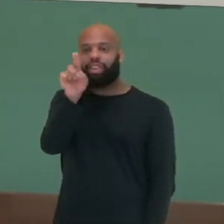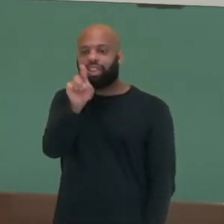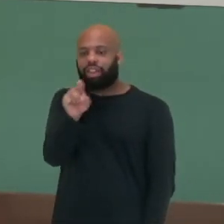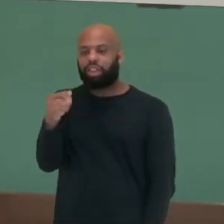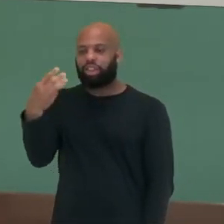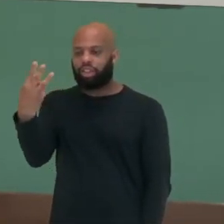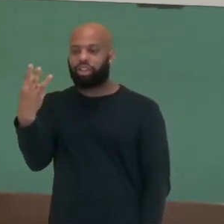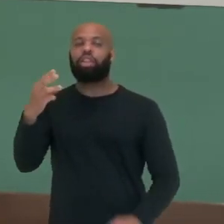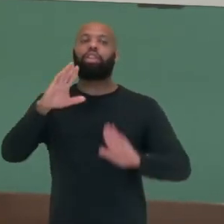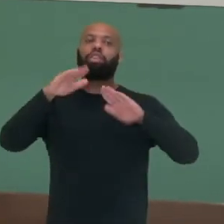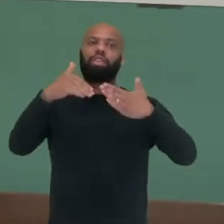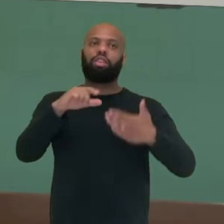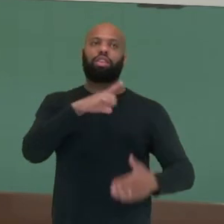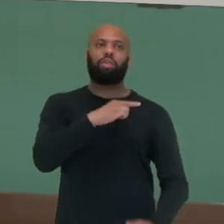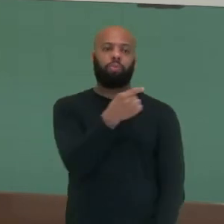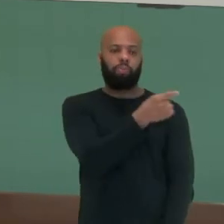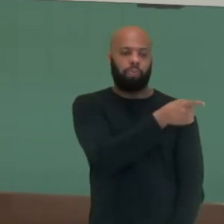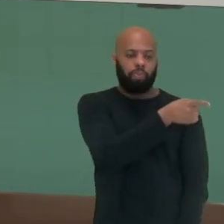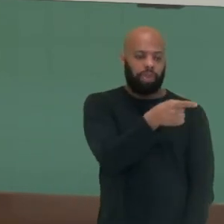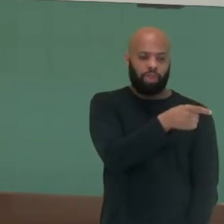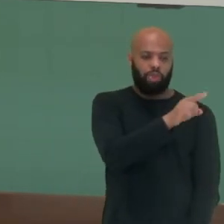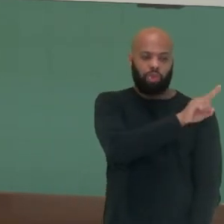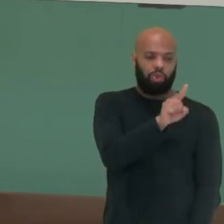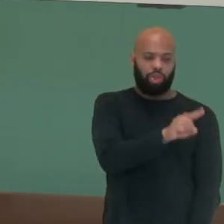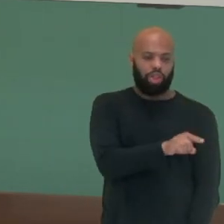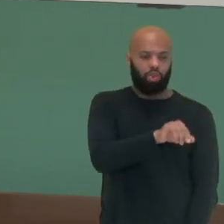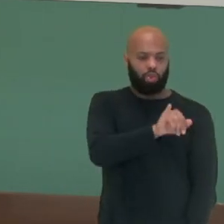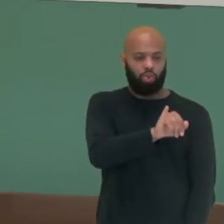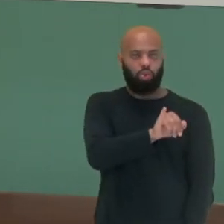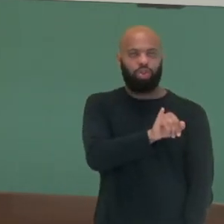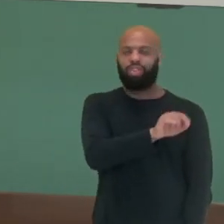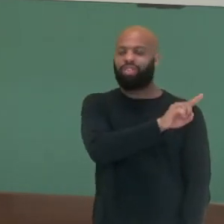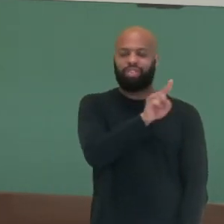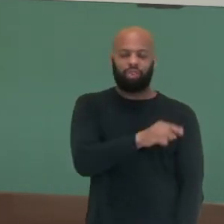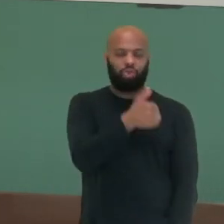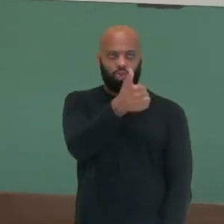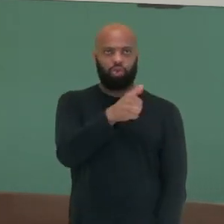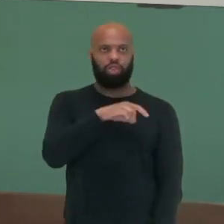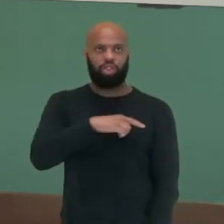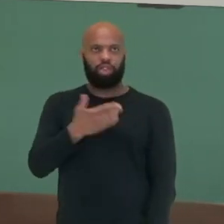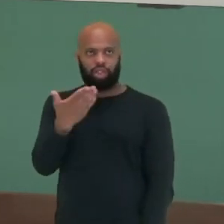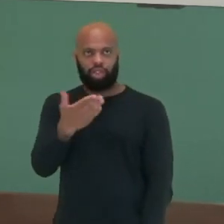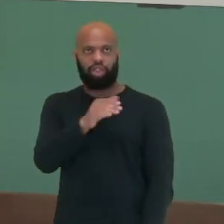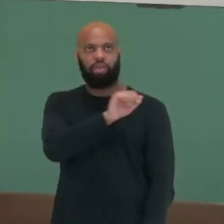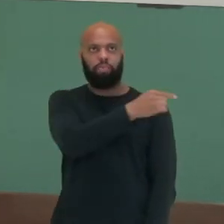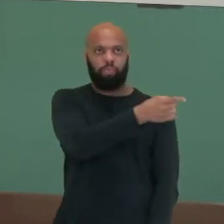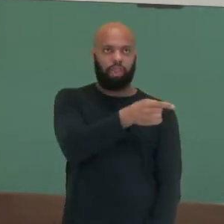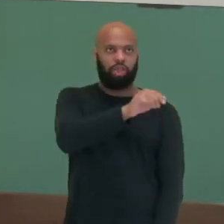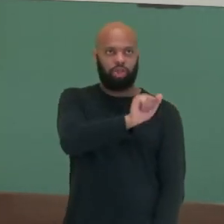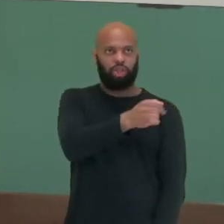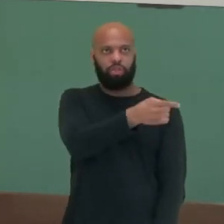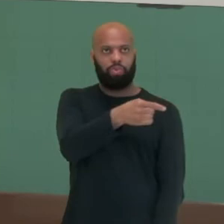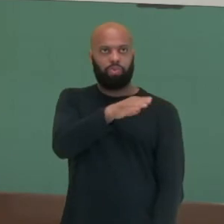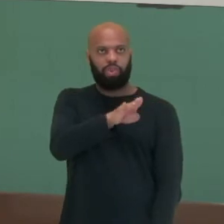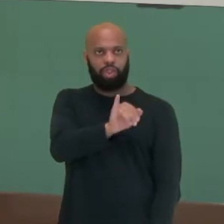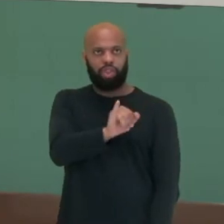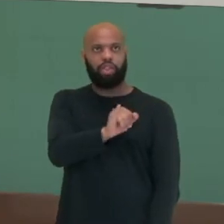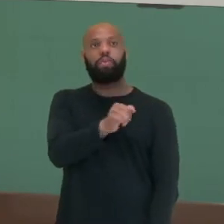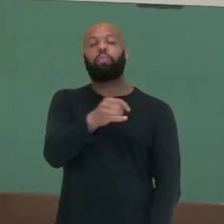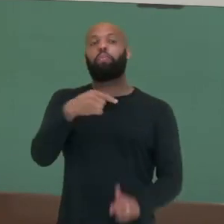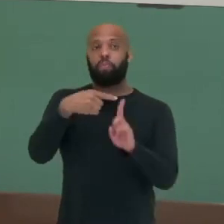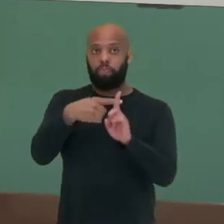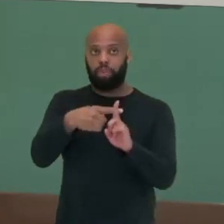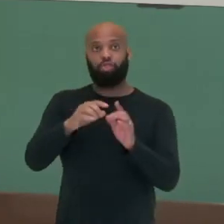menos Z1 é este valor aqui. O Z2 foi dado, que é 8 menos 3i, que é igual